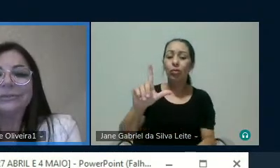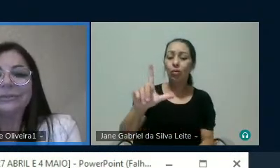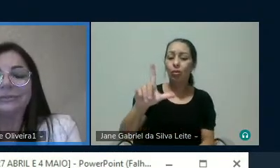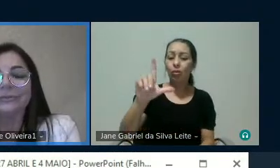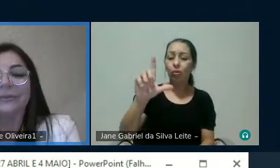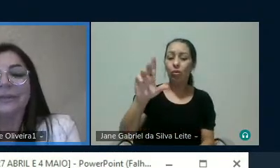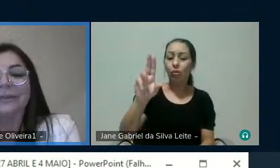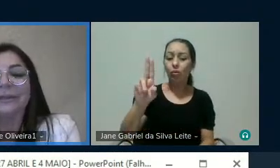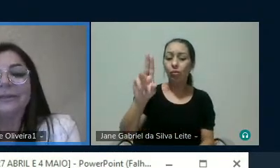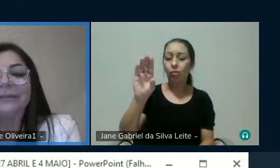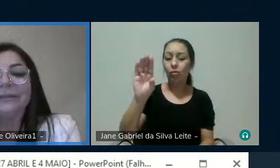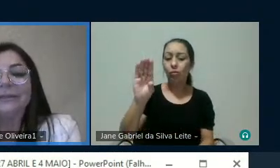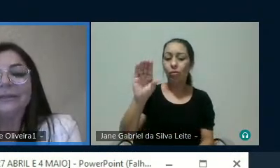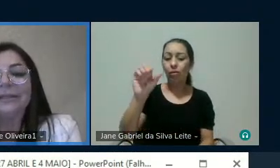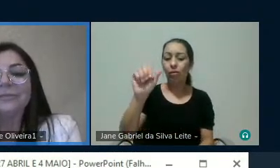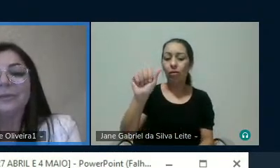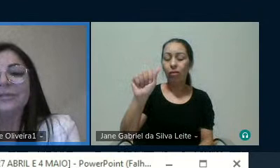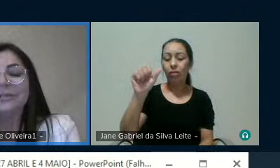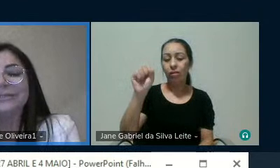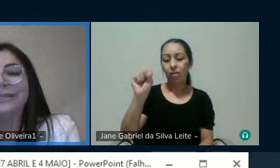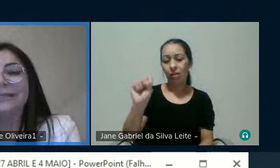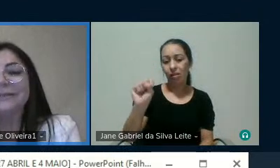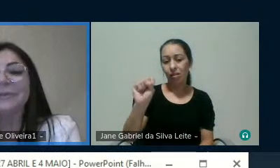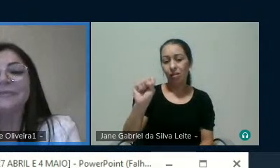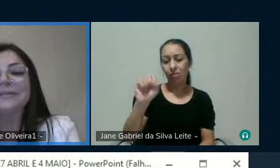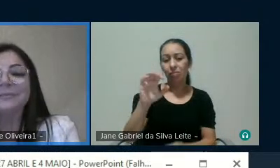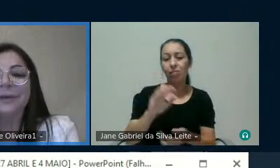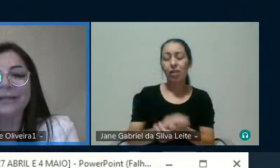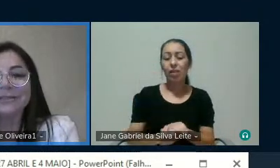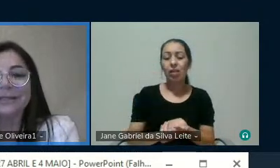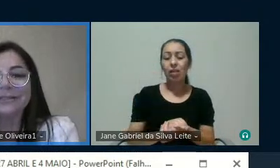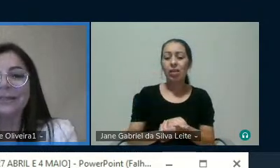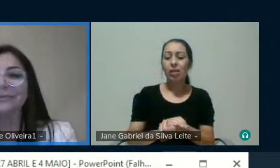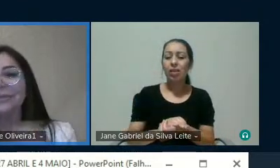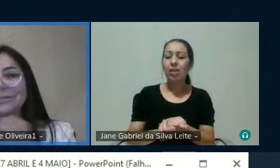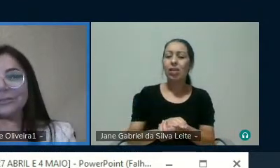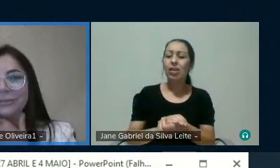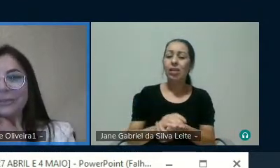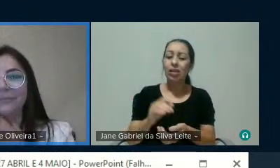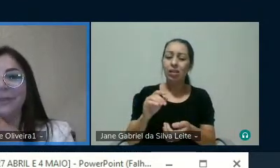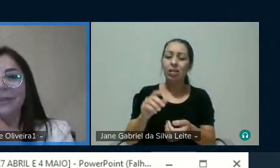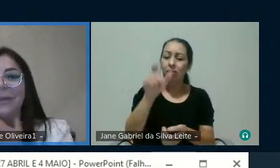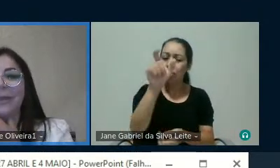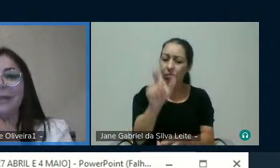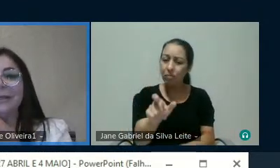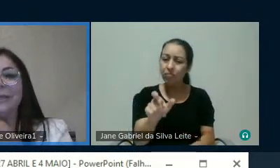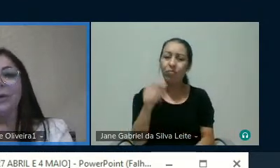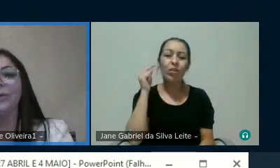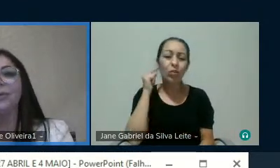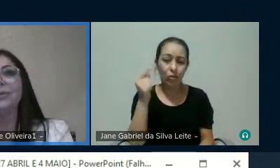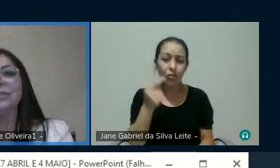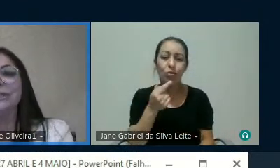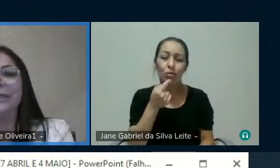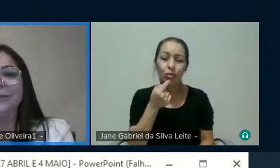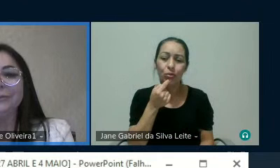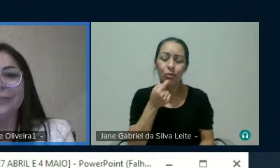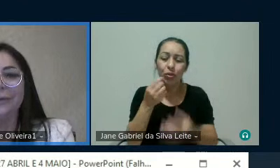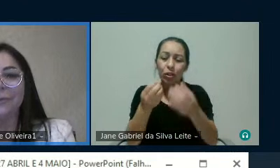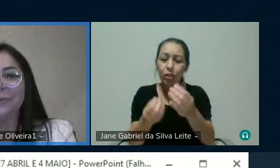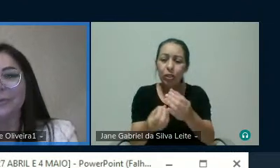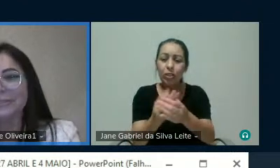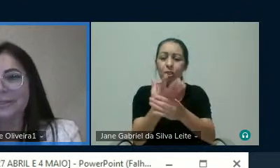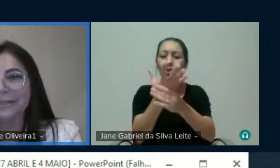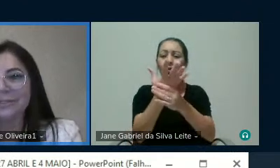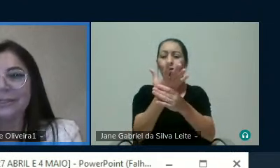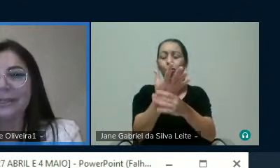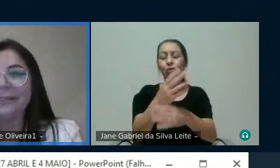cartunista surdo. E as produções dele também fazem parte da literatura surda. Ele criou o Tiquinho, que é